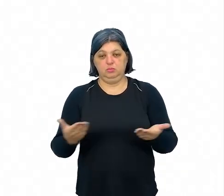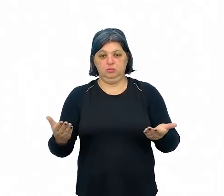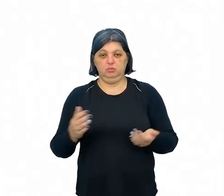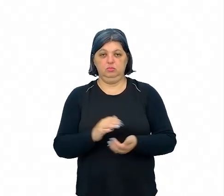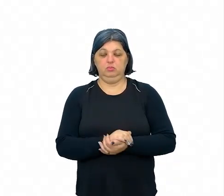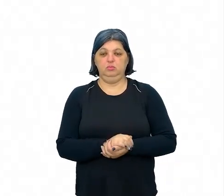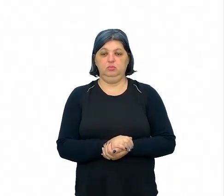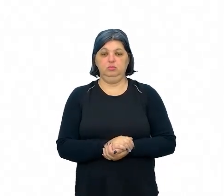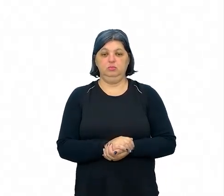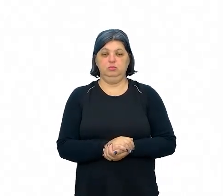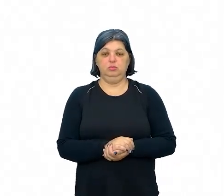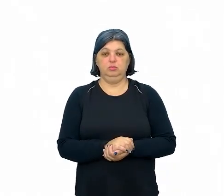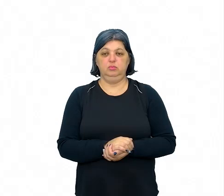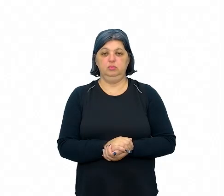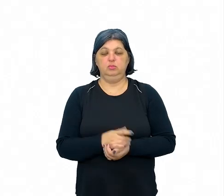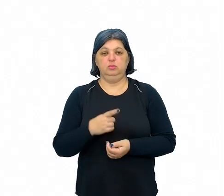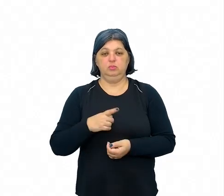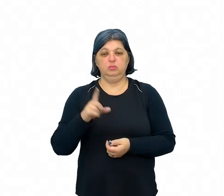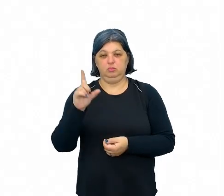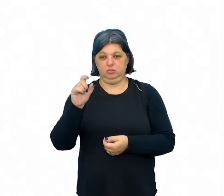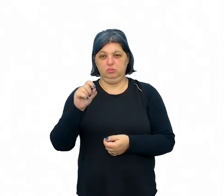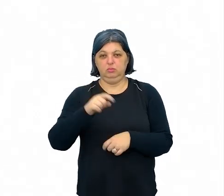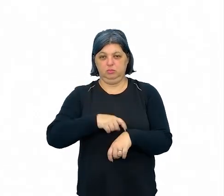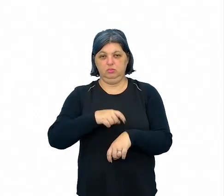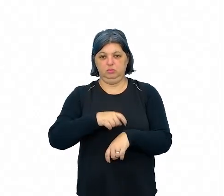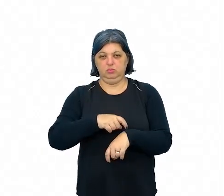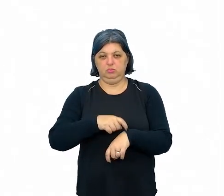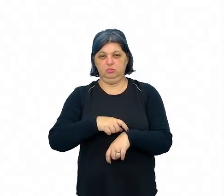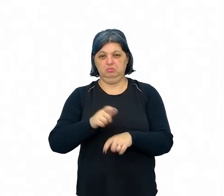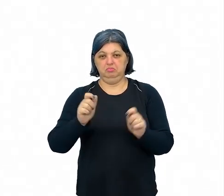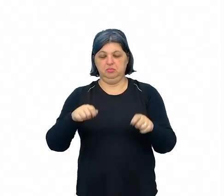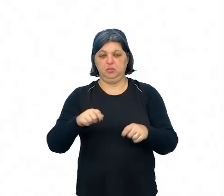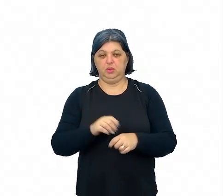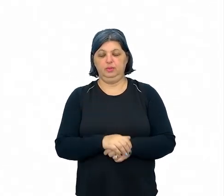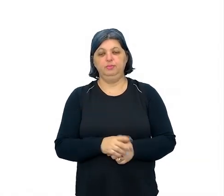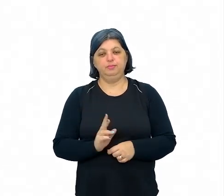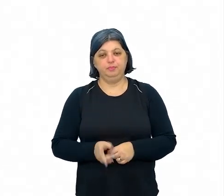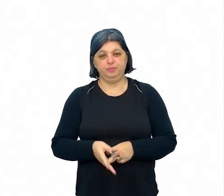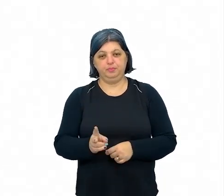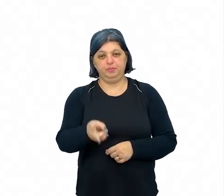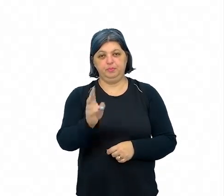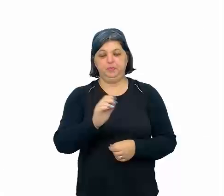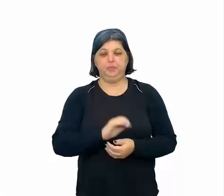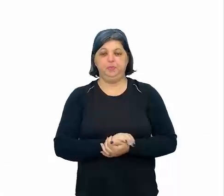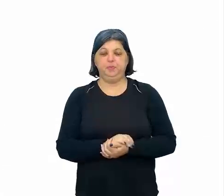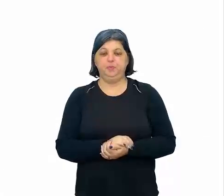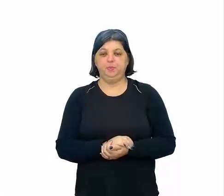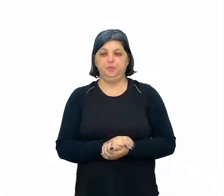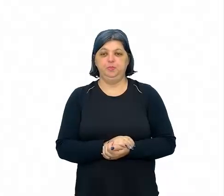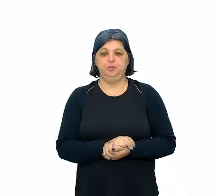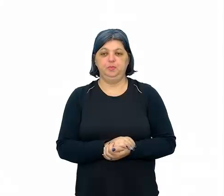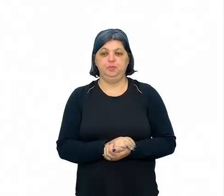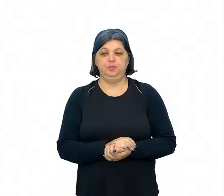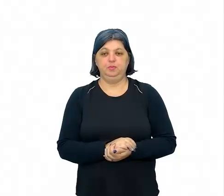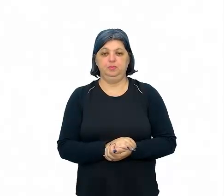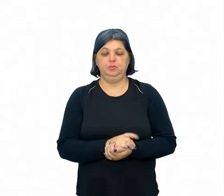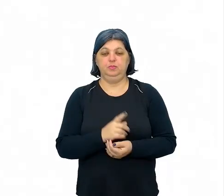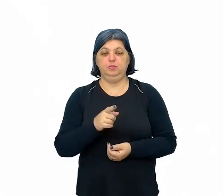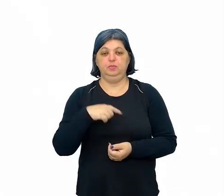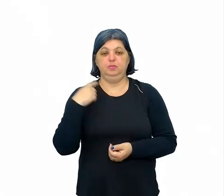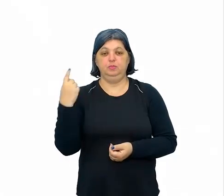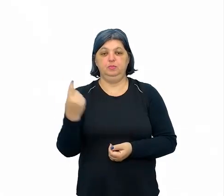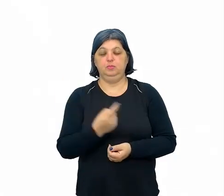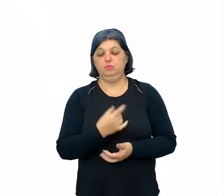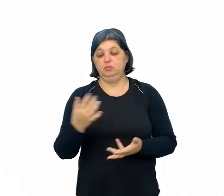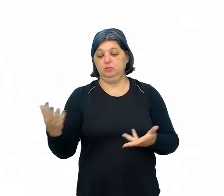a gente tem mais uns 10 minutinhos aí pela frente, vamos lá, vamos dar continuidade aqui. Nós convidamos aí